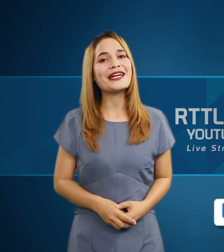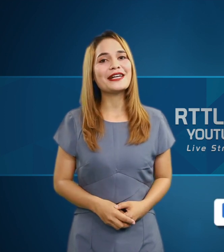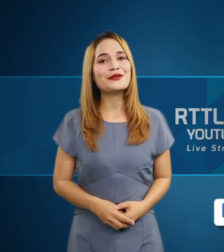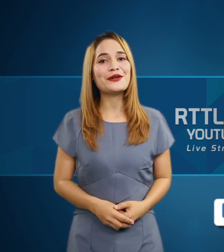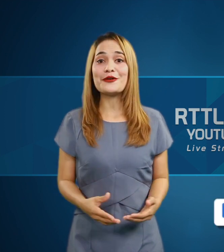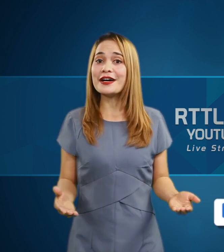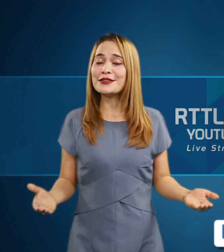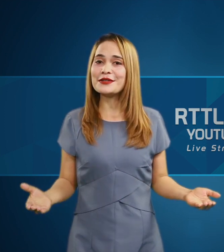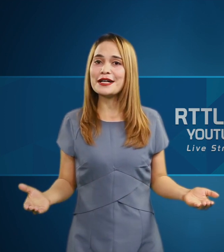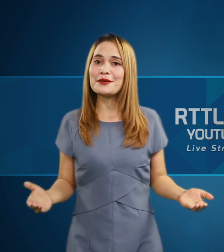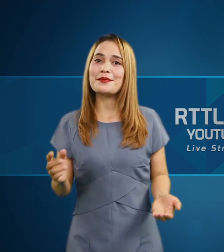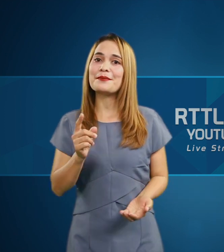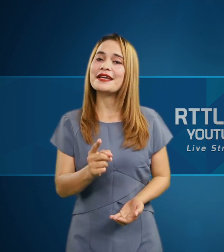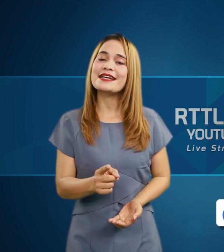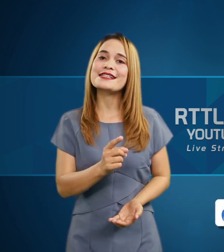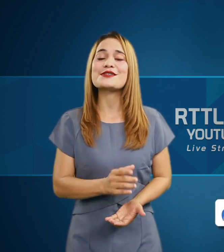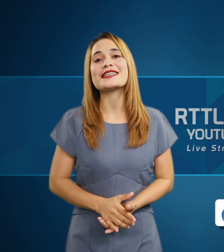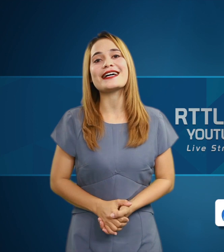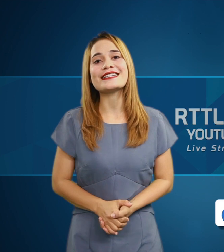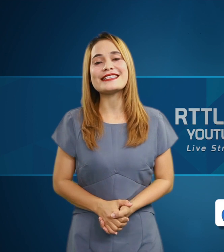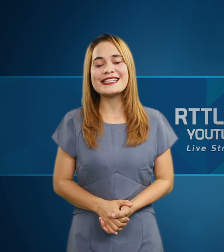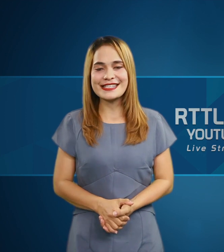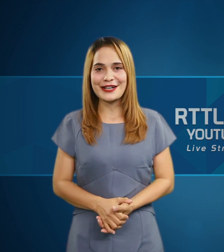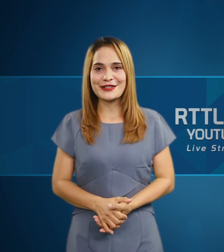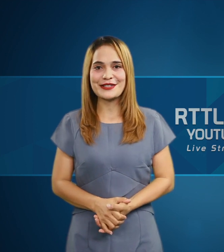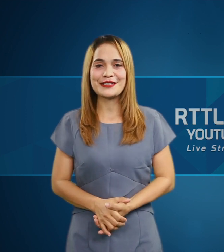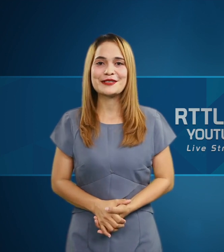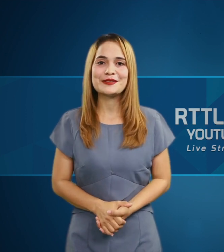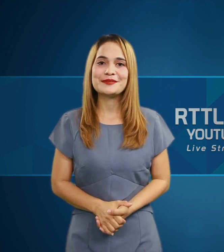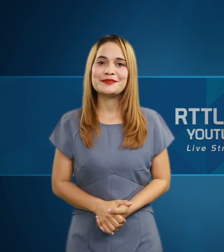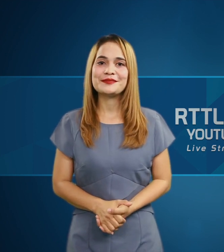Fo comentário no fahetutang ba media social siraseluk.